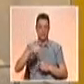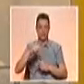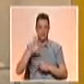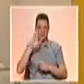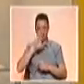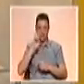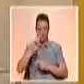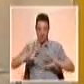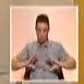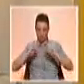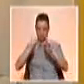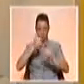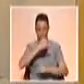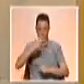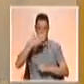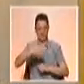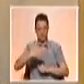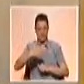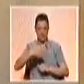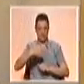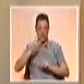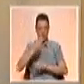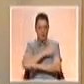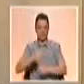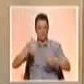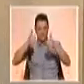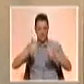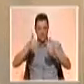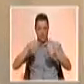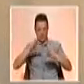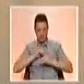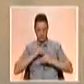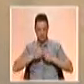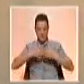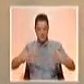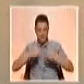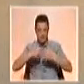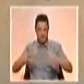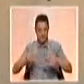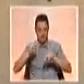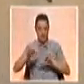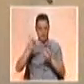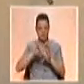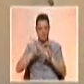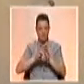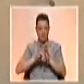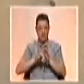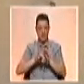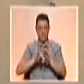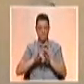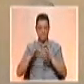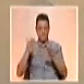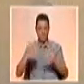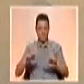Se virmos a evolução desde 2007, o número de cidades e entidades que aderiram tem vindo a aumentar substancialmente.